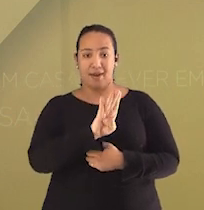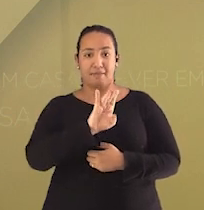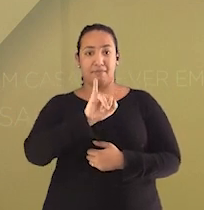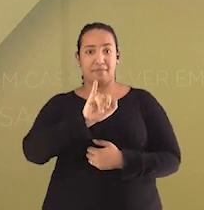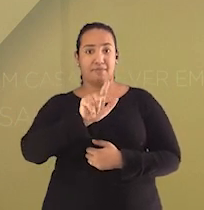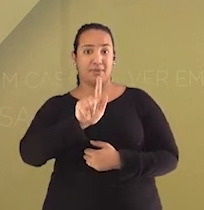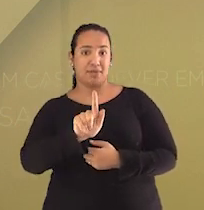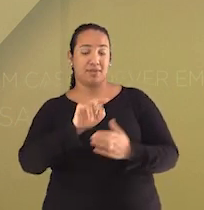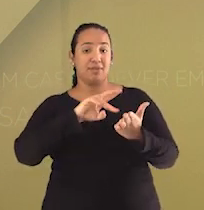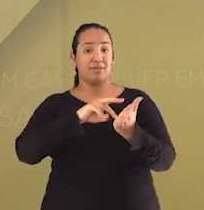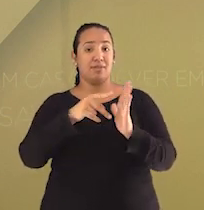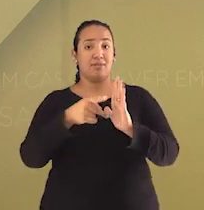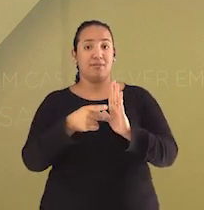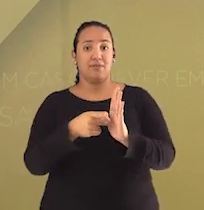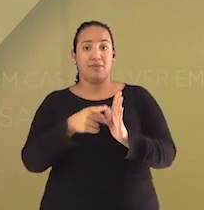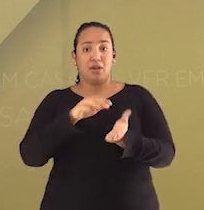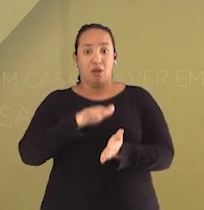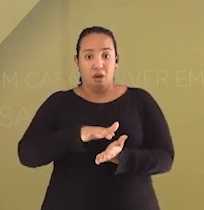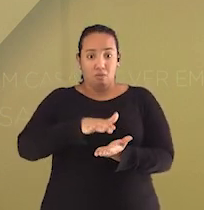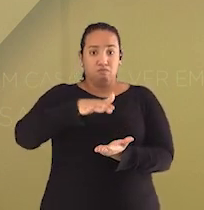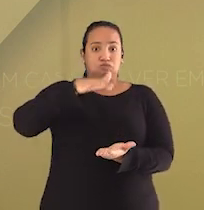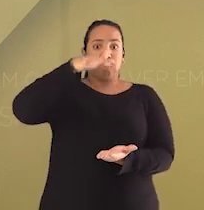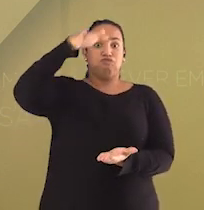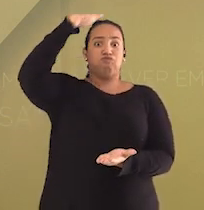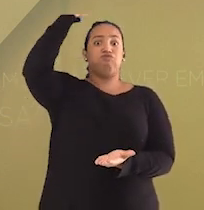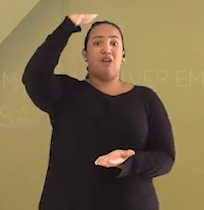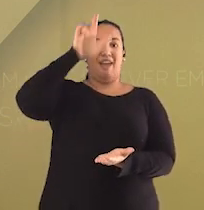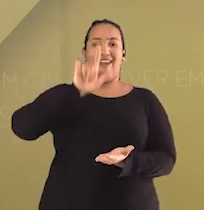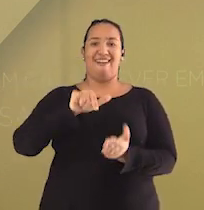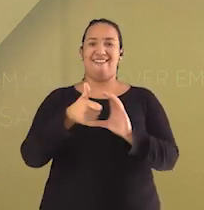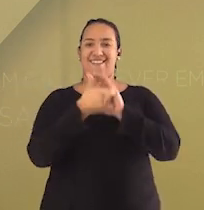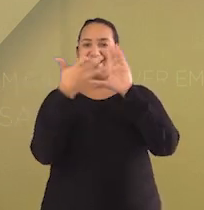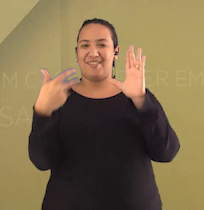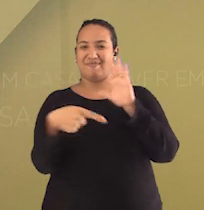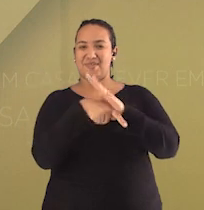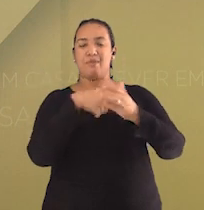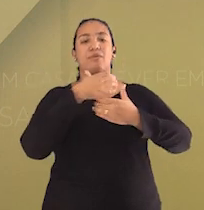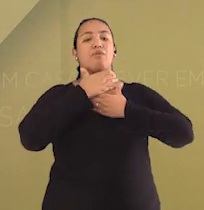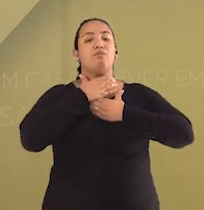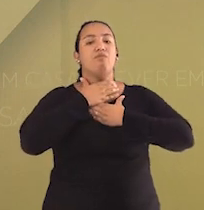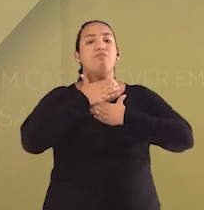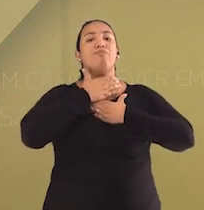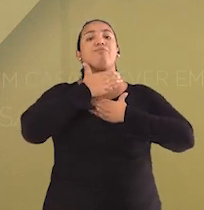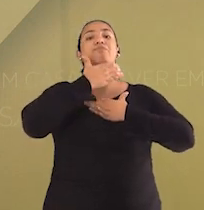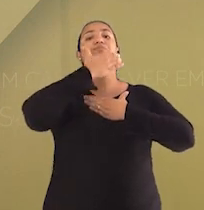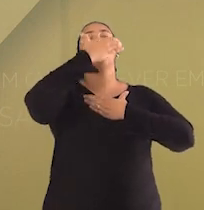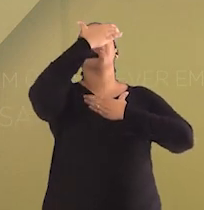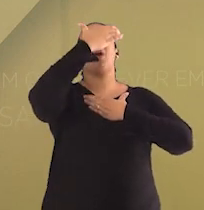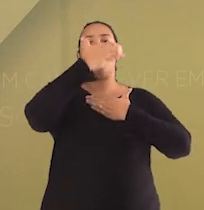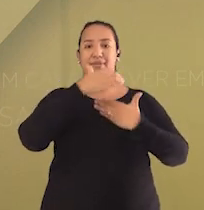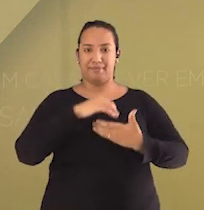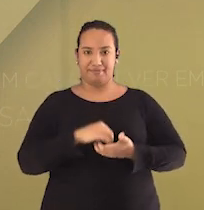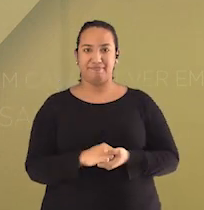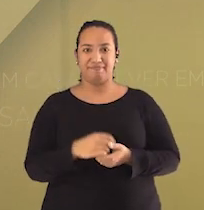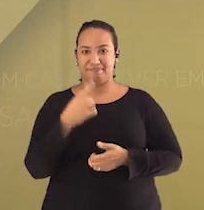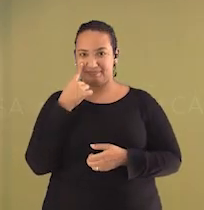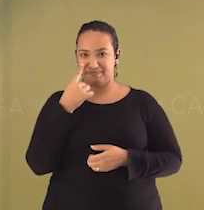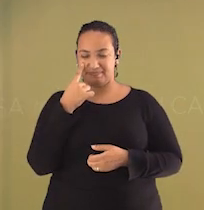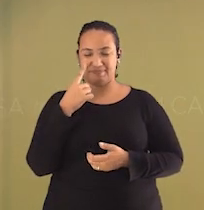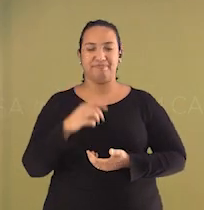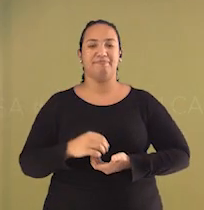grande, é uma característica da girafa. Girafas têm big neck, um pescoço